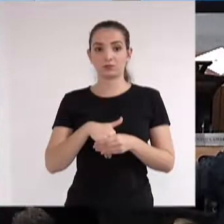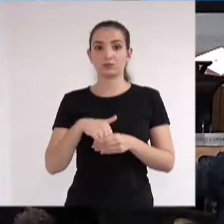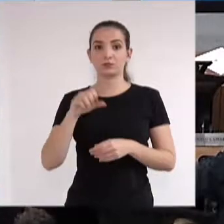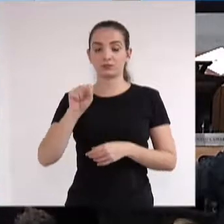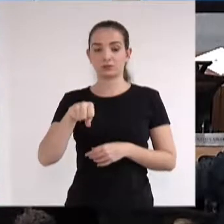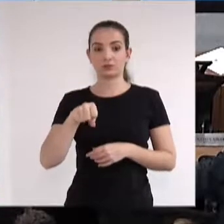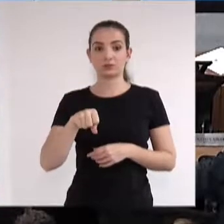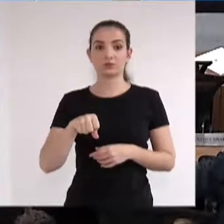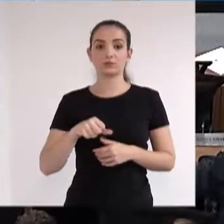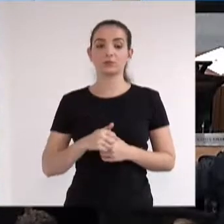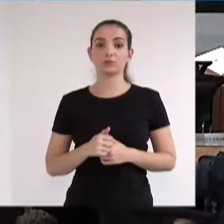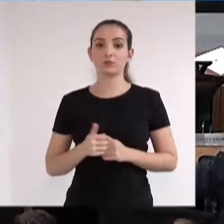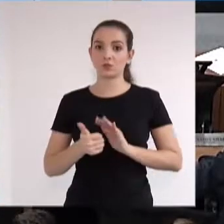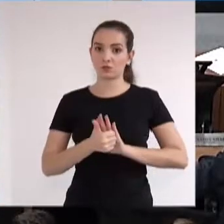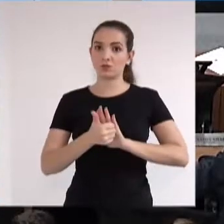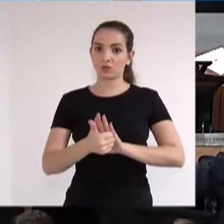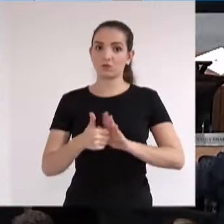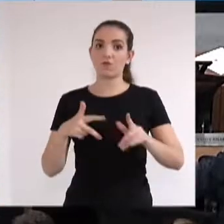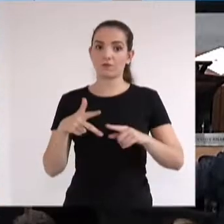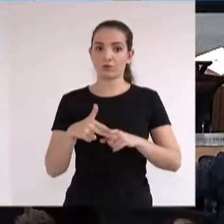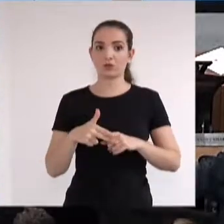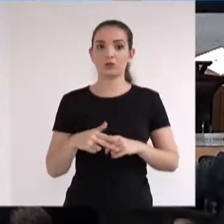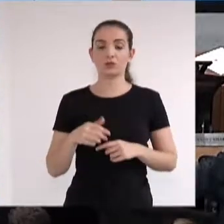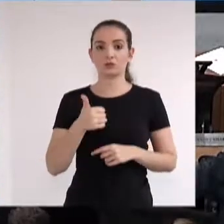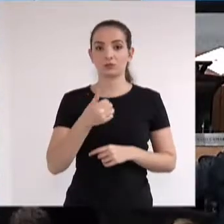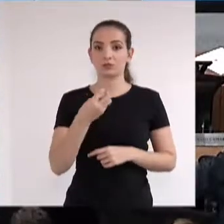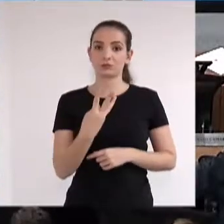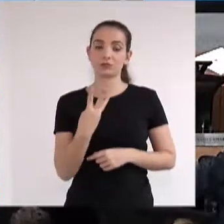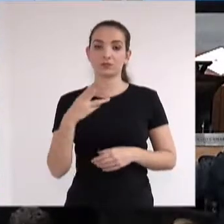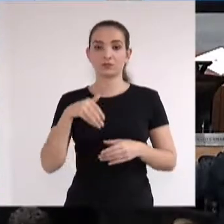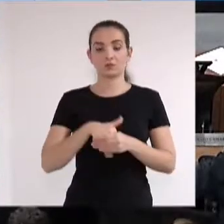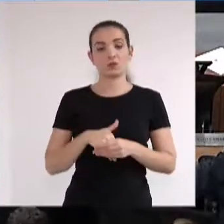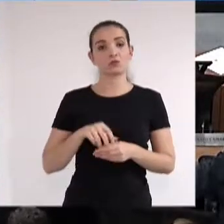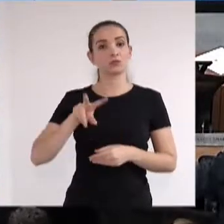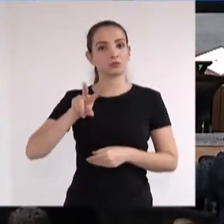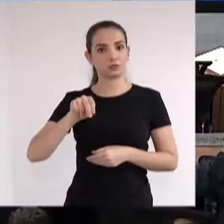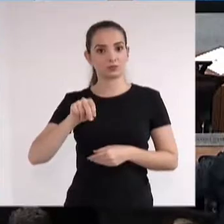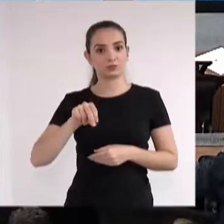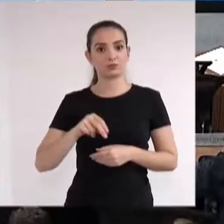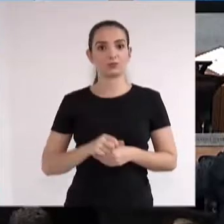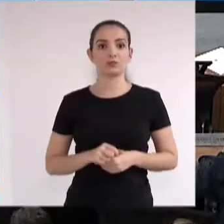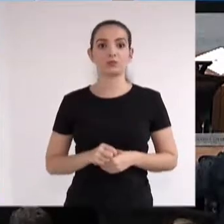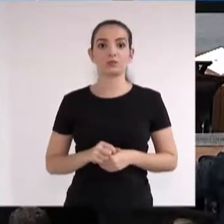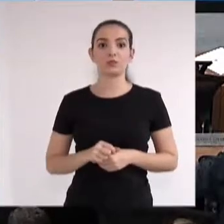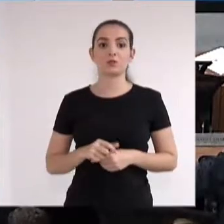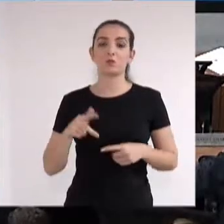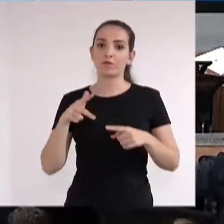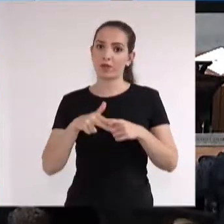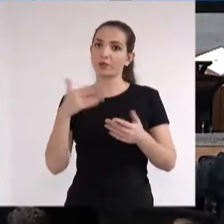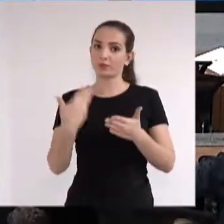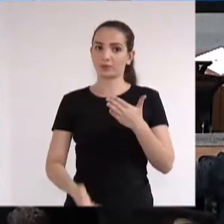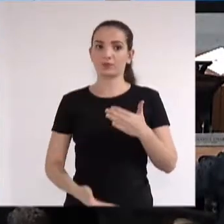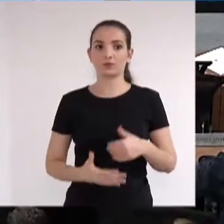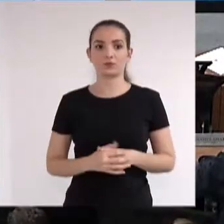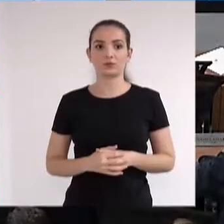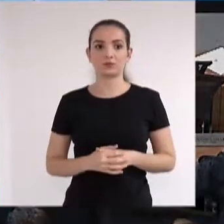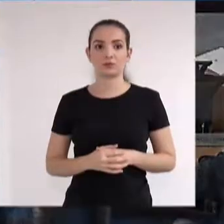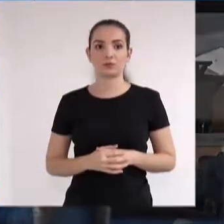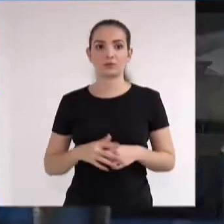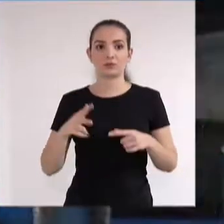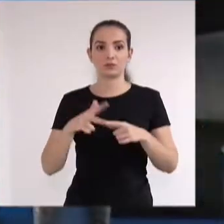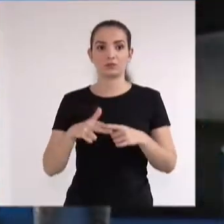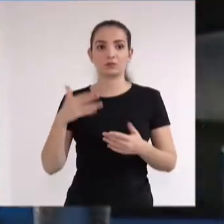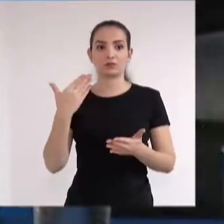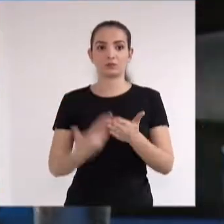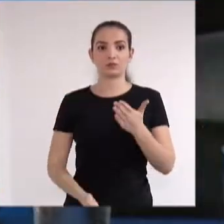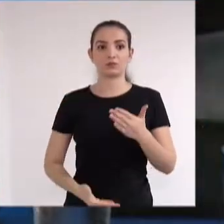sim, favoráveis ao veto, e 13 votos não favoráveis à derrubada do veto. Rejeitado o veto. Pela